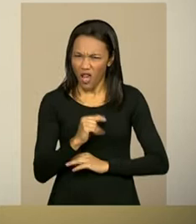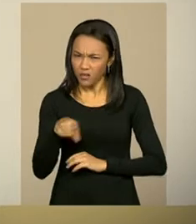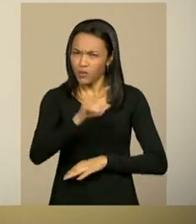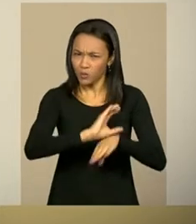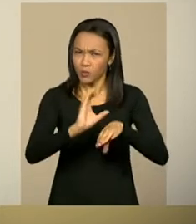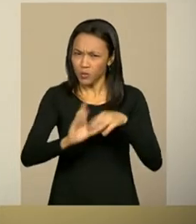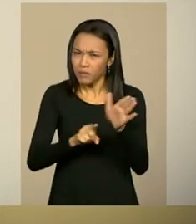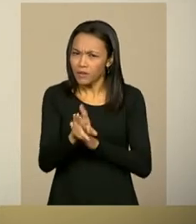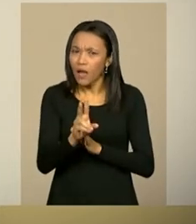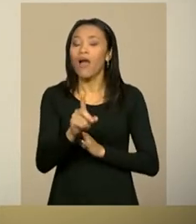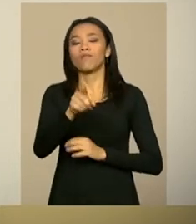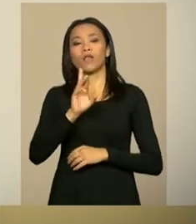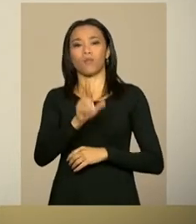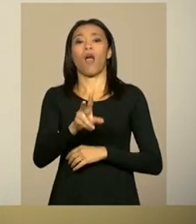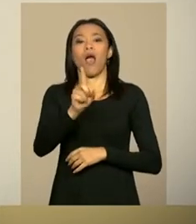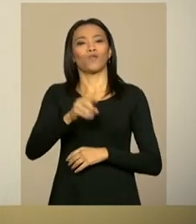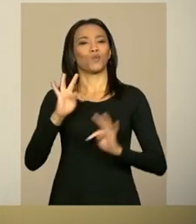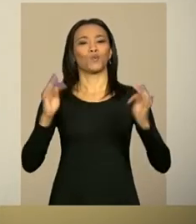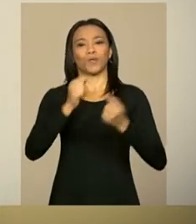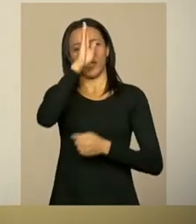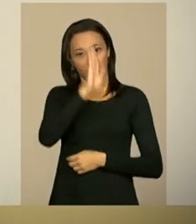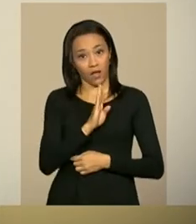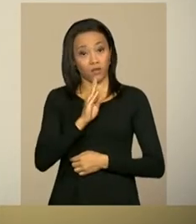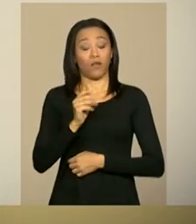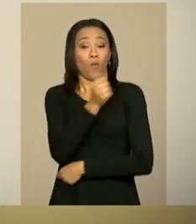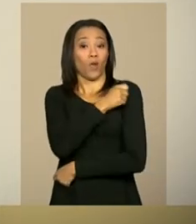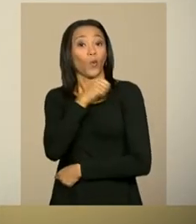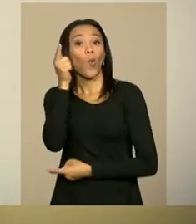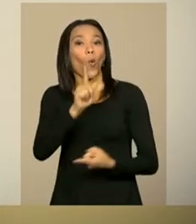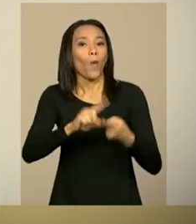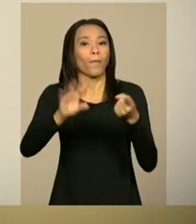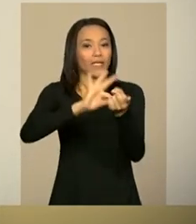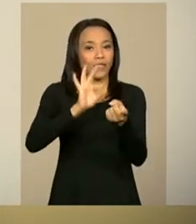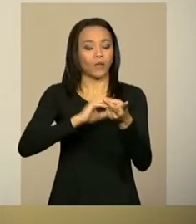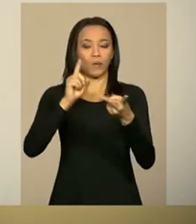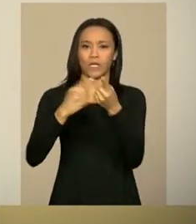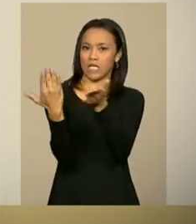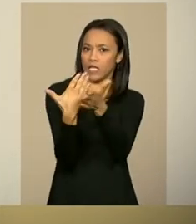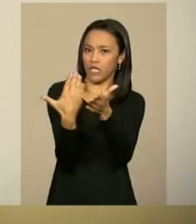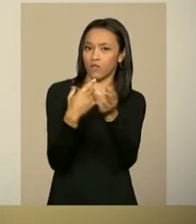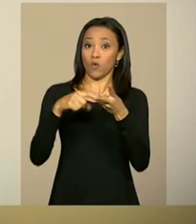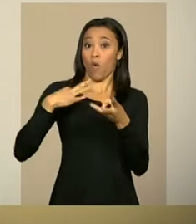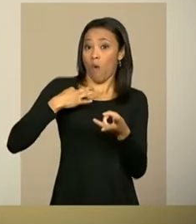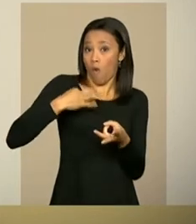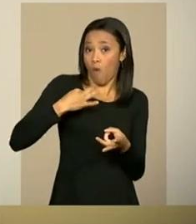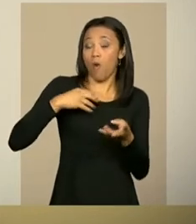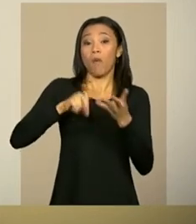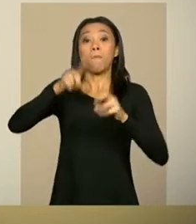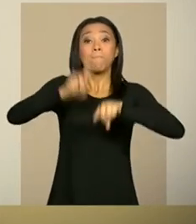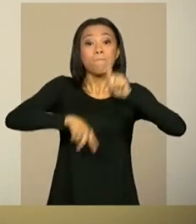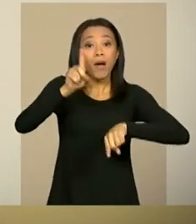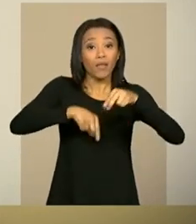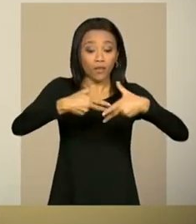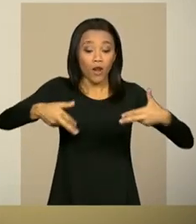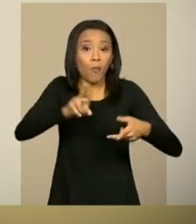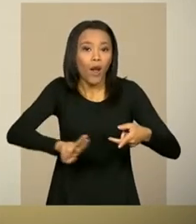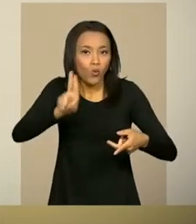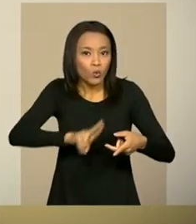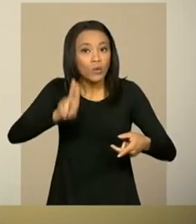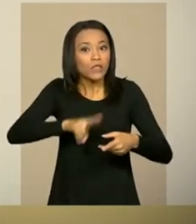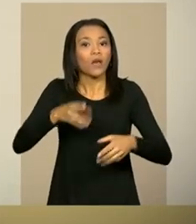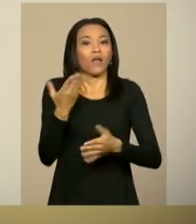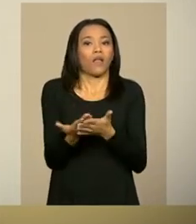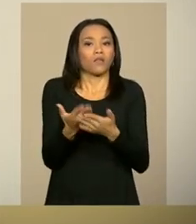presidenta tudo tudo é de graça o aluno ganha a matrícula os livros o uniforme o material para usar nas aulas